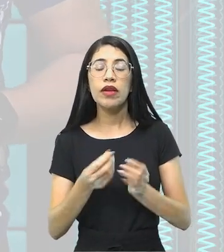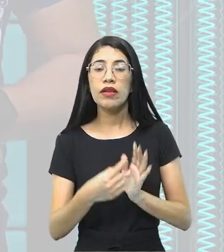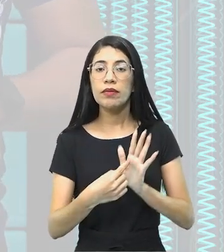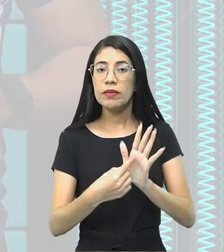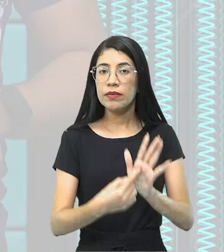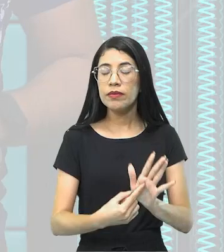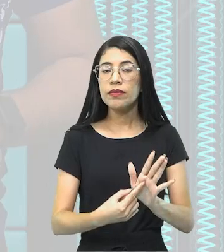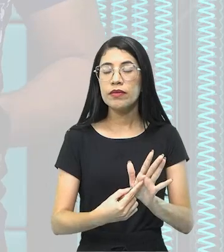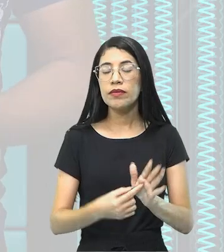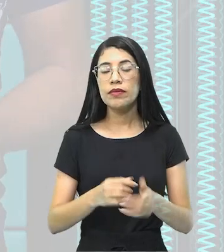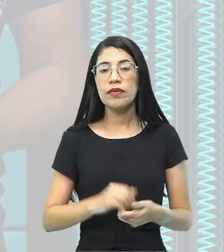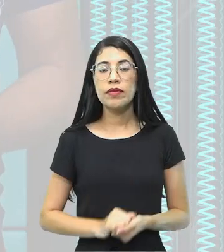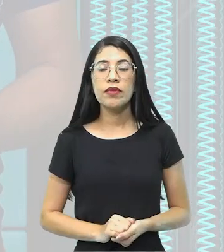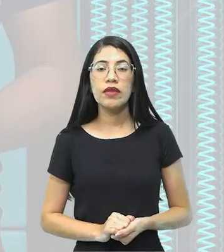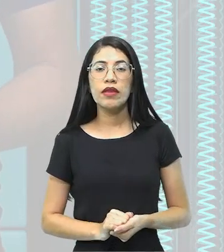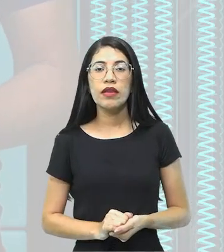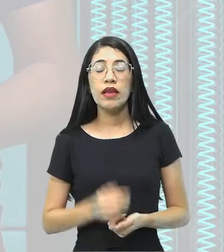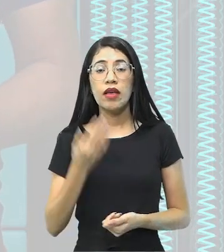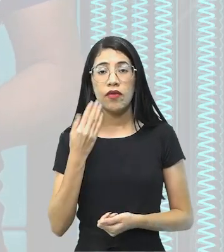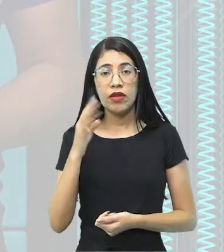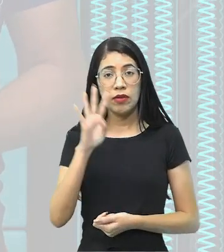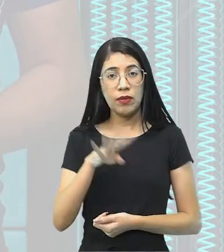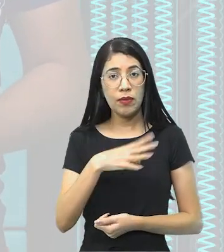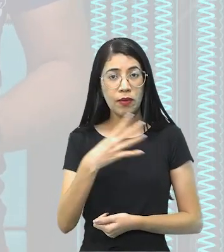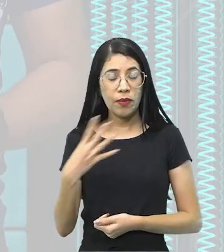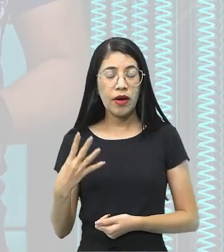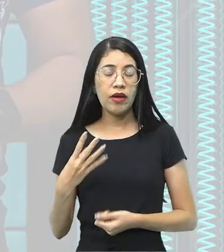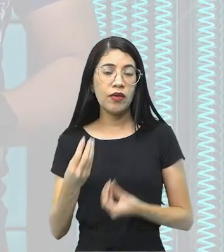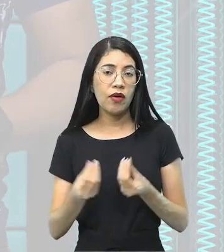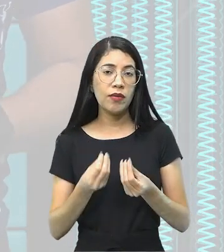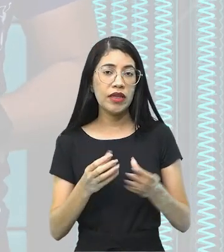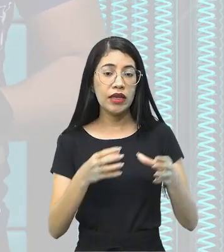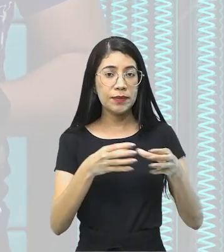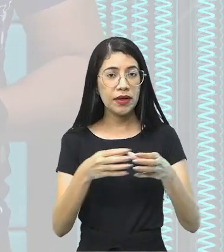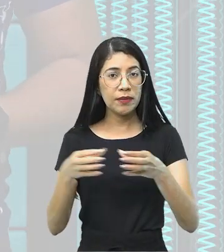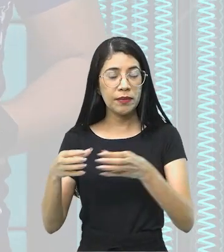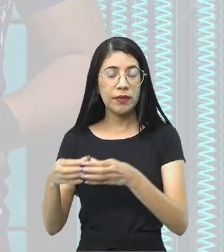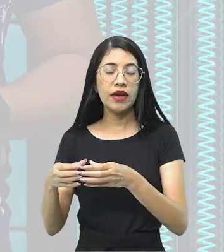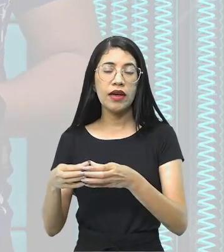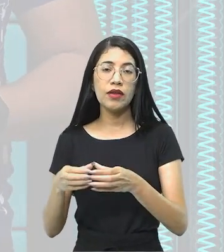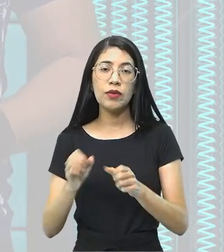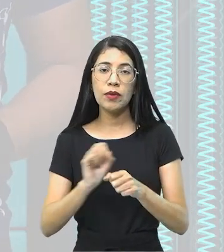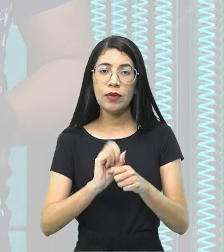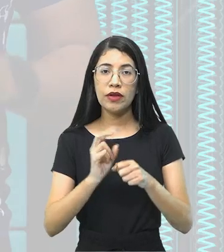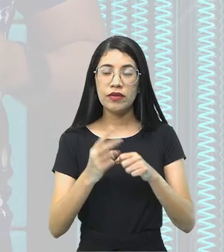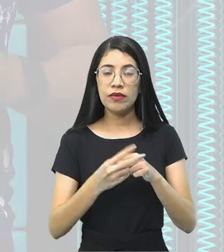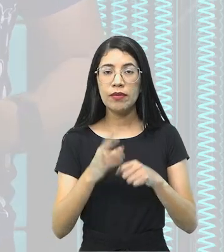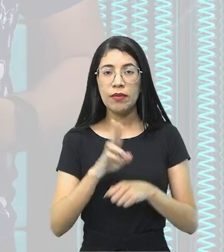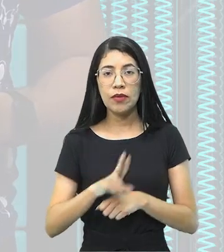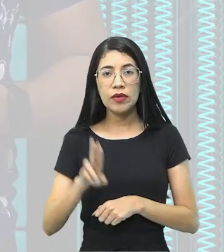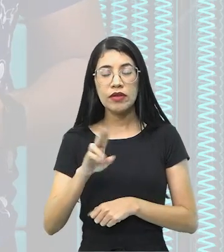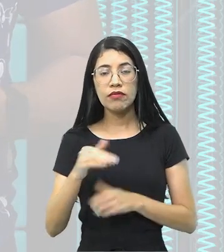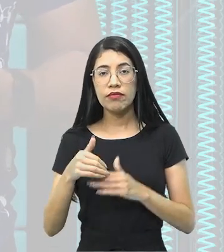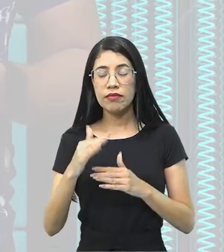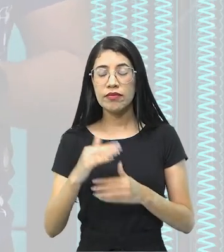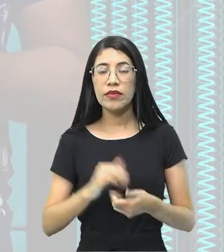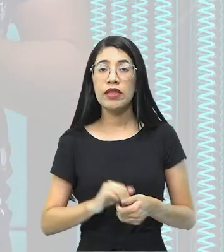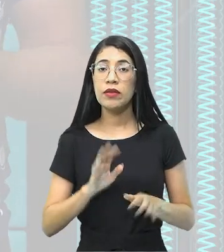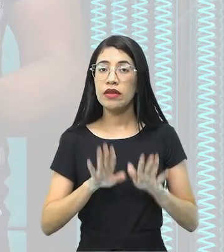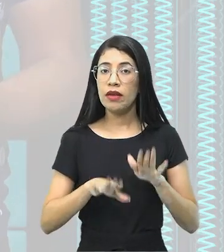indicam. Vejamos a seguir o quadro de classificação dos advérbios mais comuns. Então, dependendo